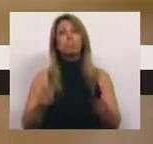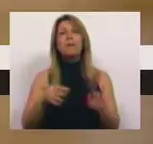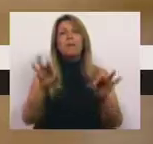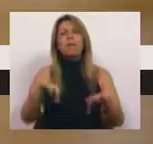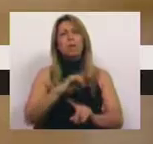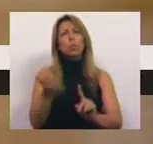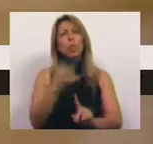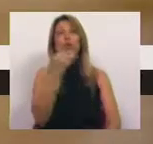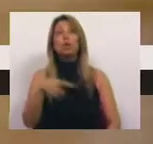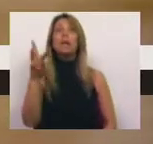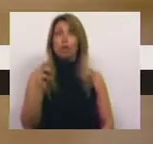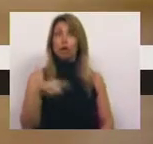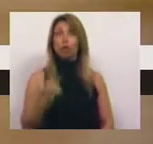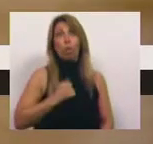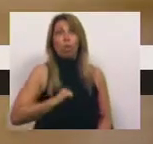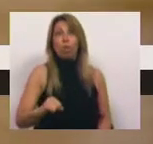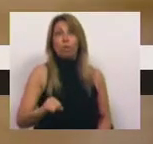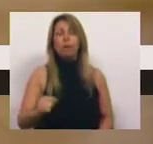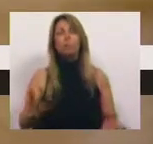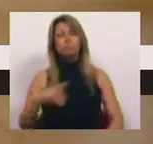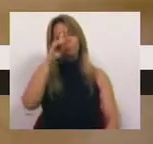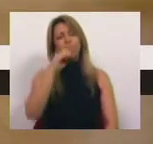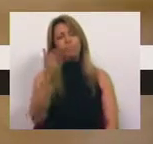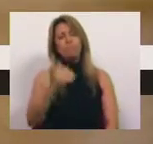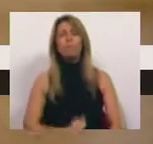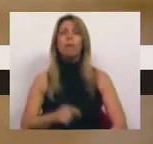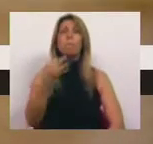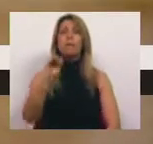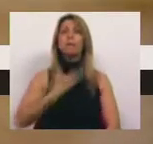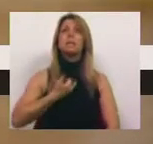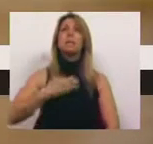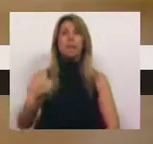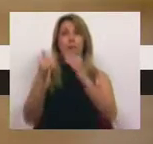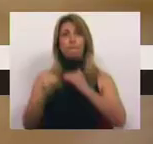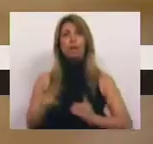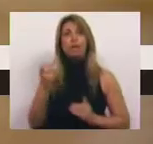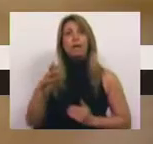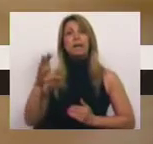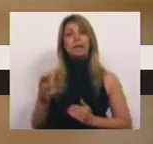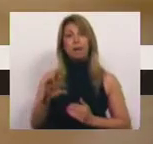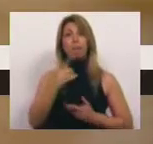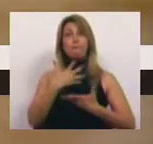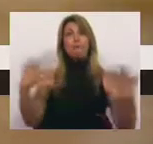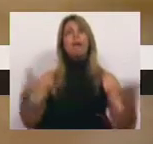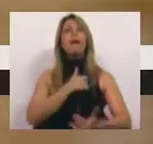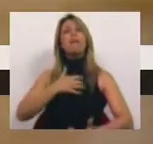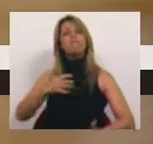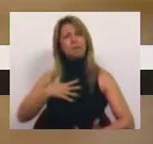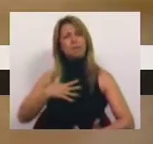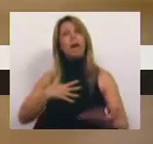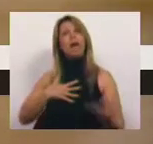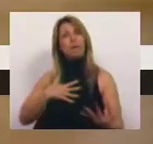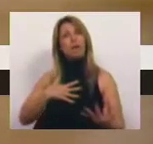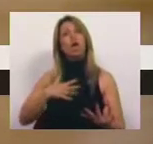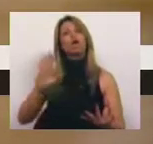de 2013. Recorde-se que PSD e CDS baixaram o IRC para as grandes empresas, primeiro